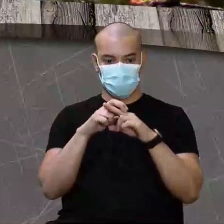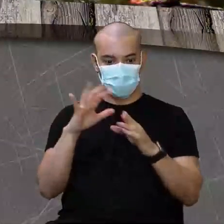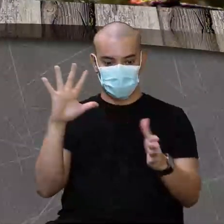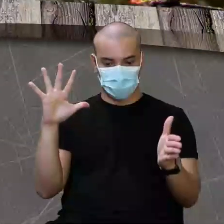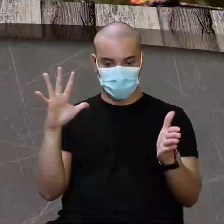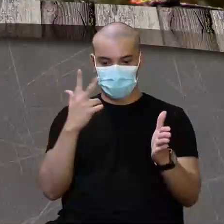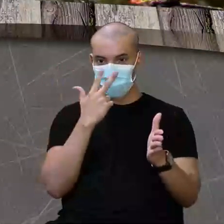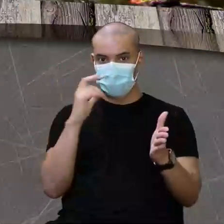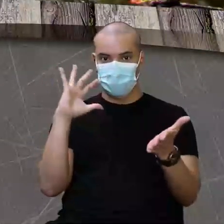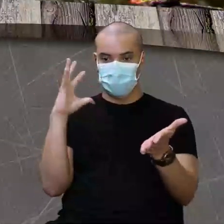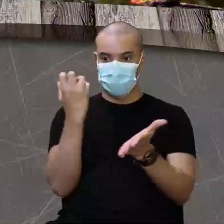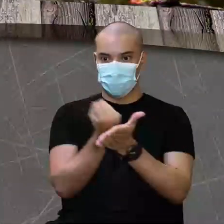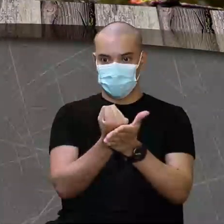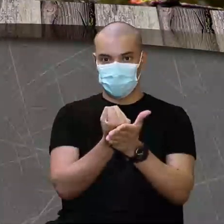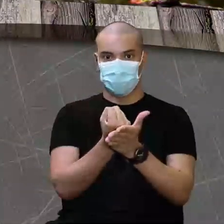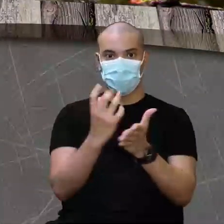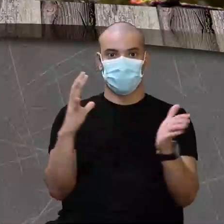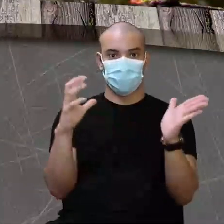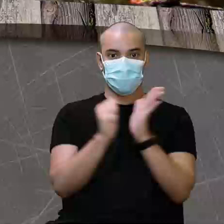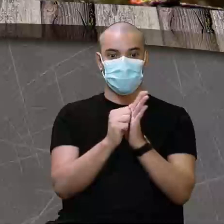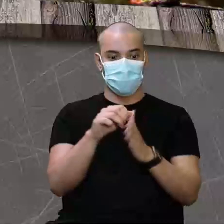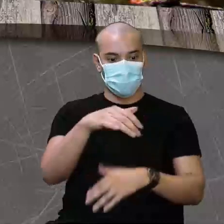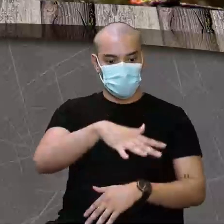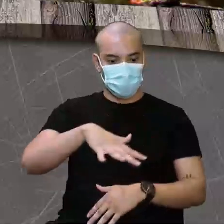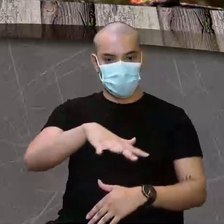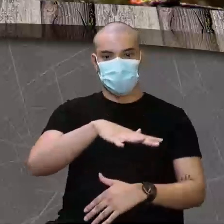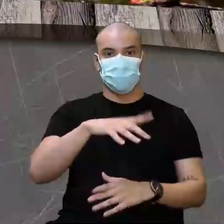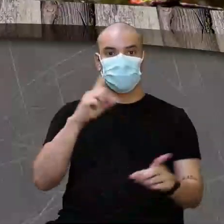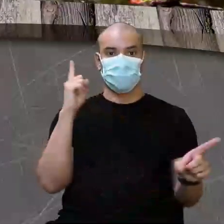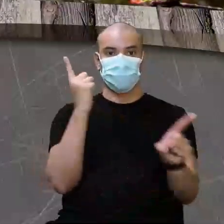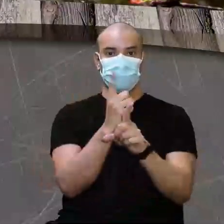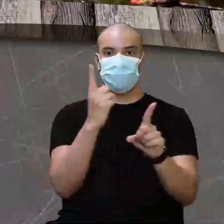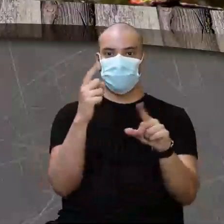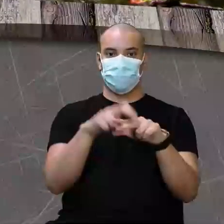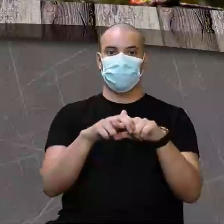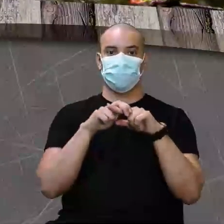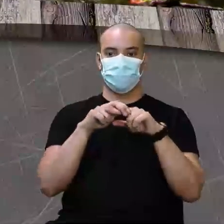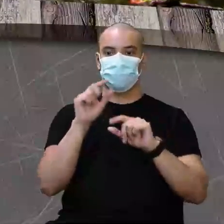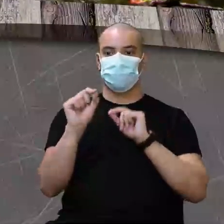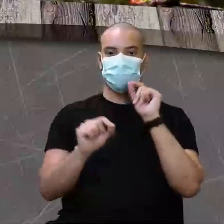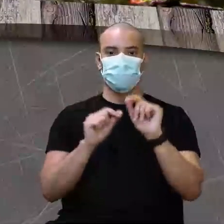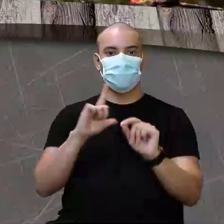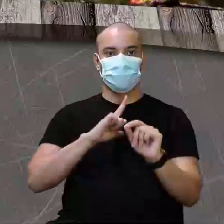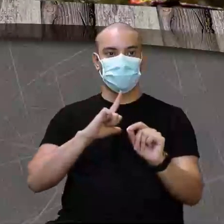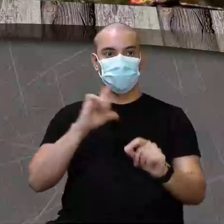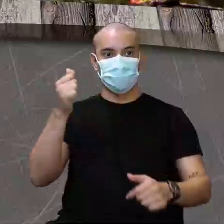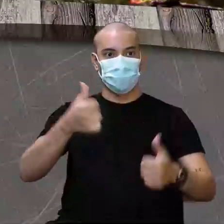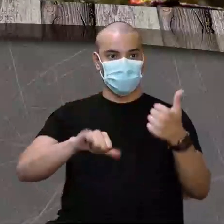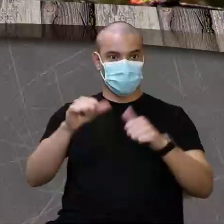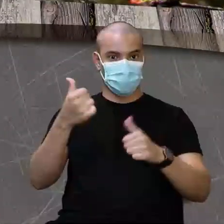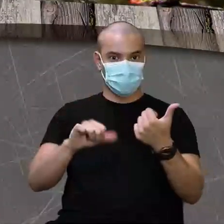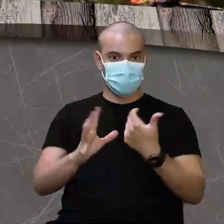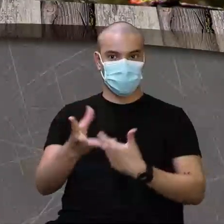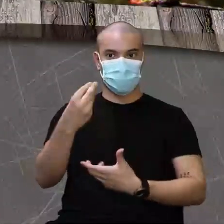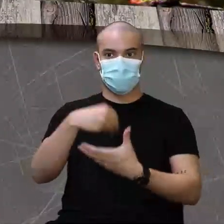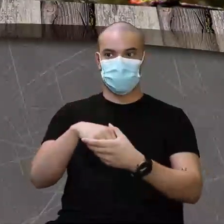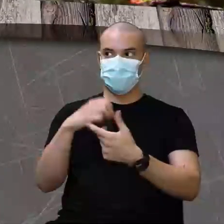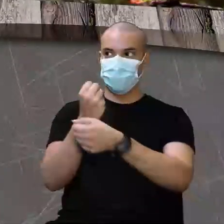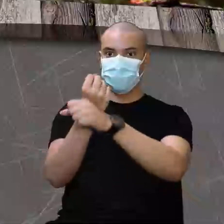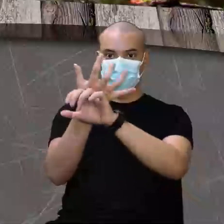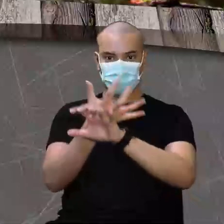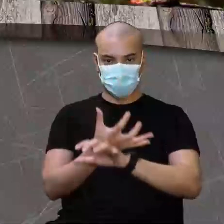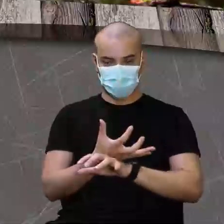um modelamento do corpo nesses sedimentos. E aí a gente tem, então, a análise, né, fóssil